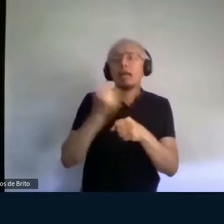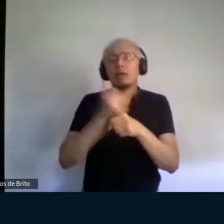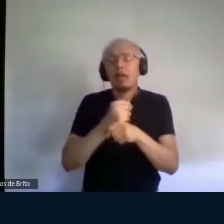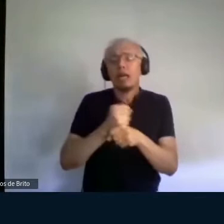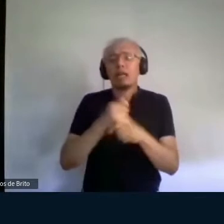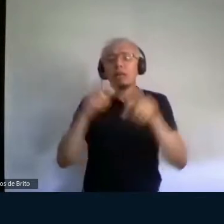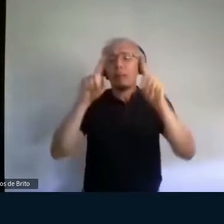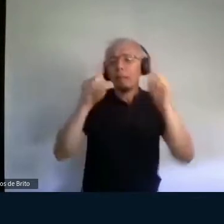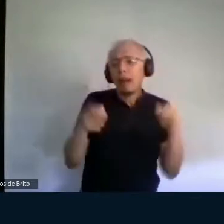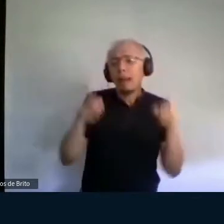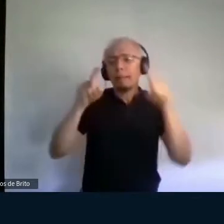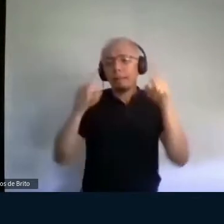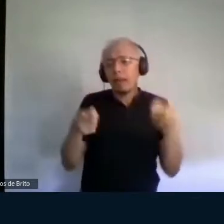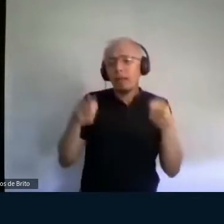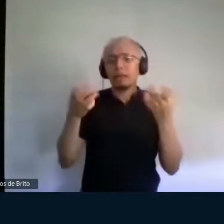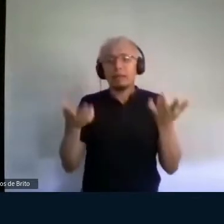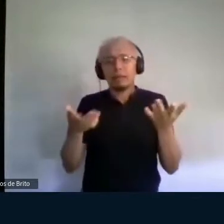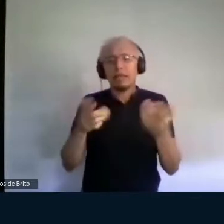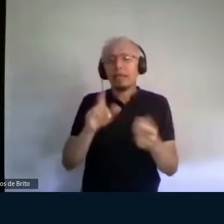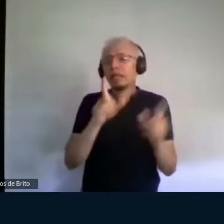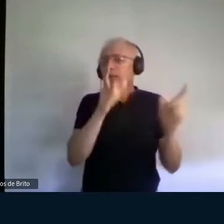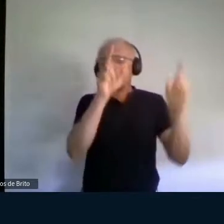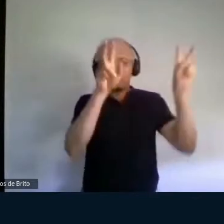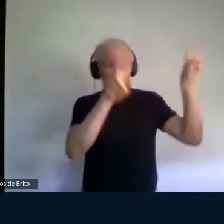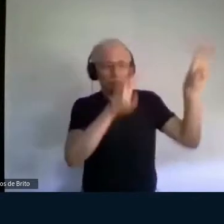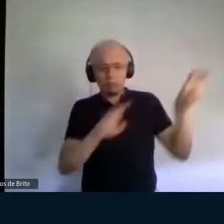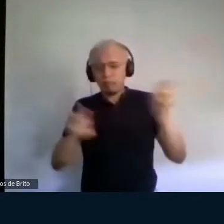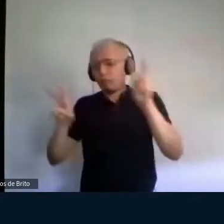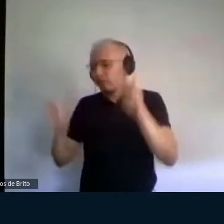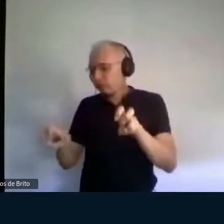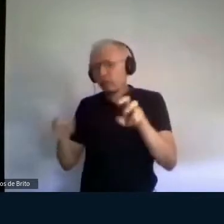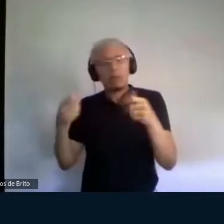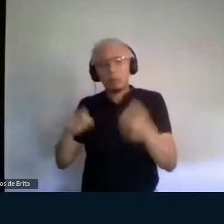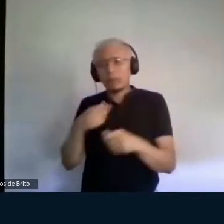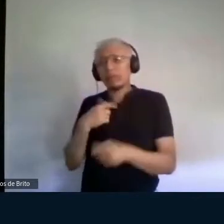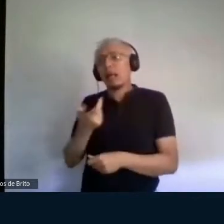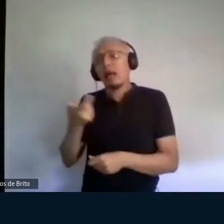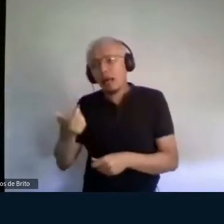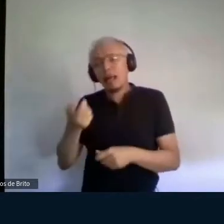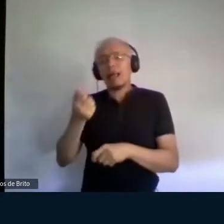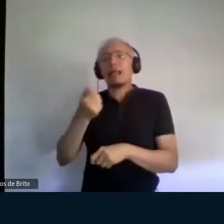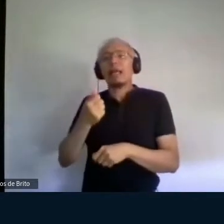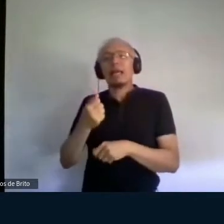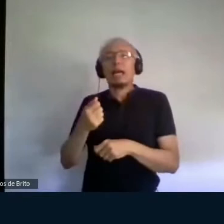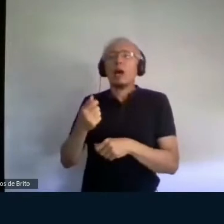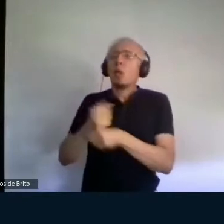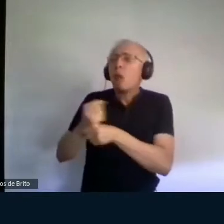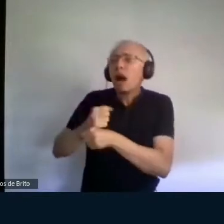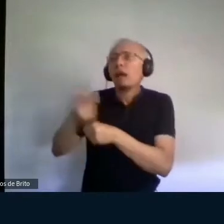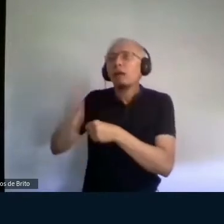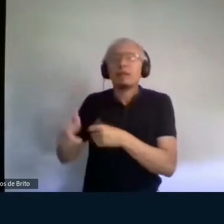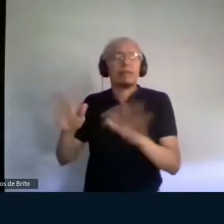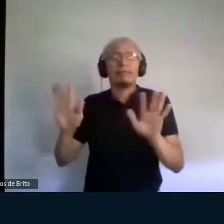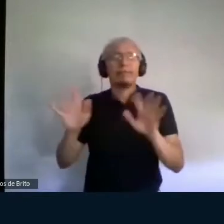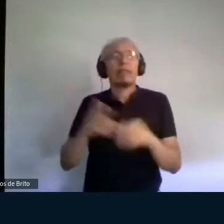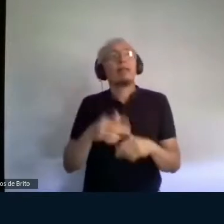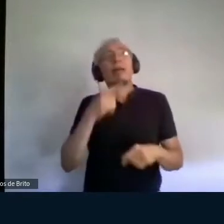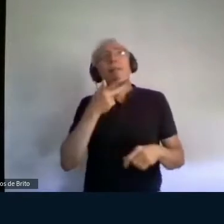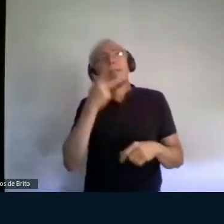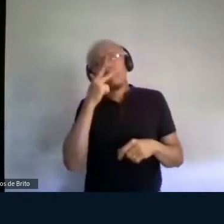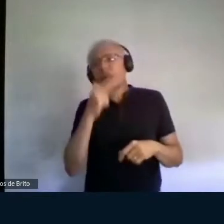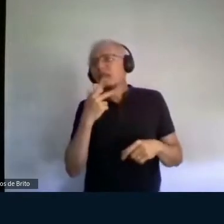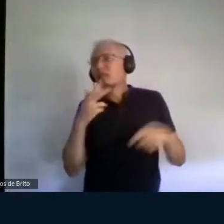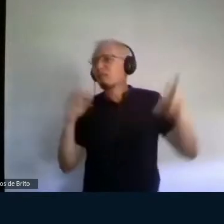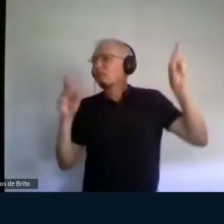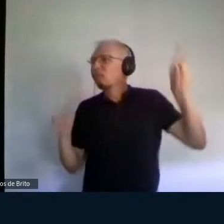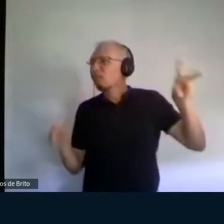parênteses, no primeiro momento, depois da citação você não precisa repetir essa data, enfim, para não ficar uma coisa muito redundante. Mas eu não vou